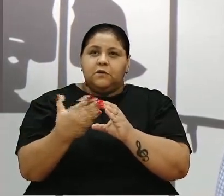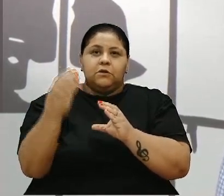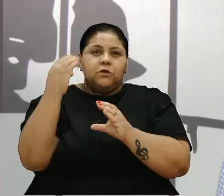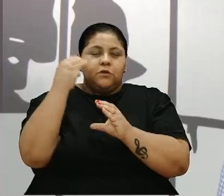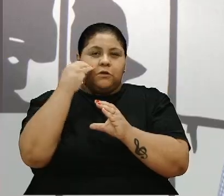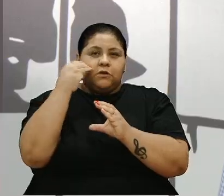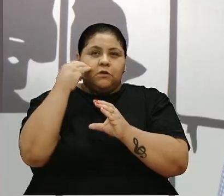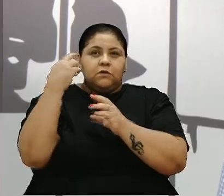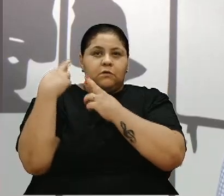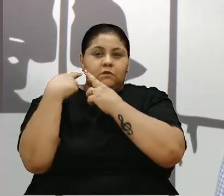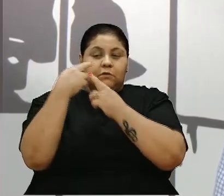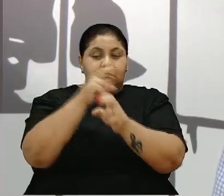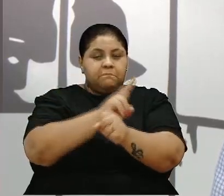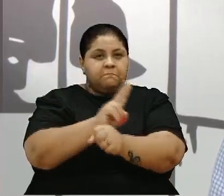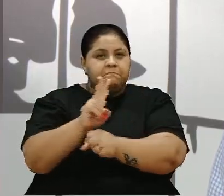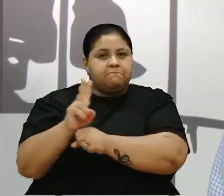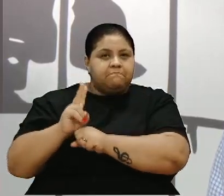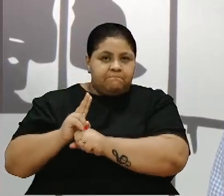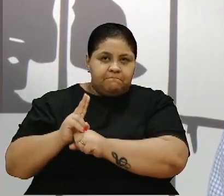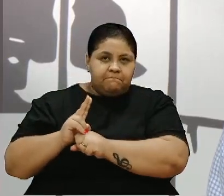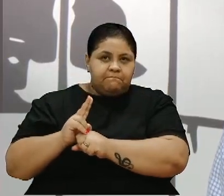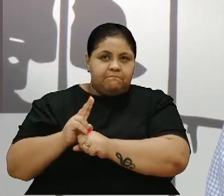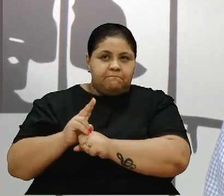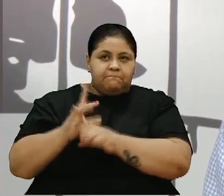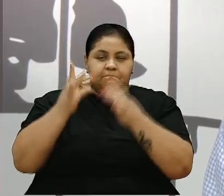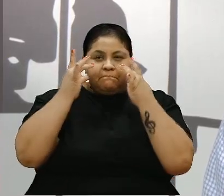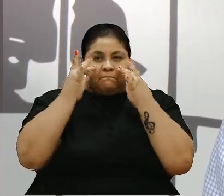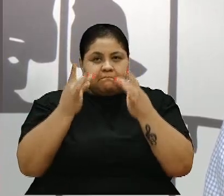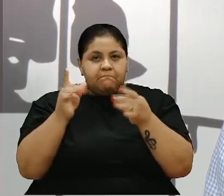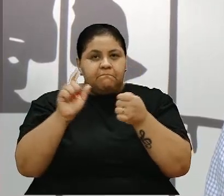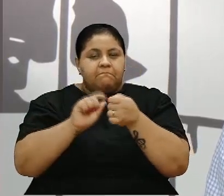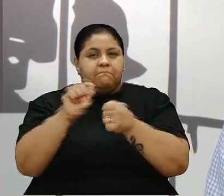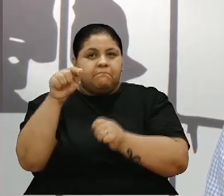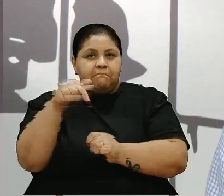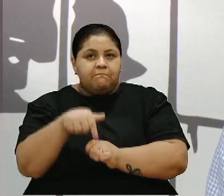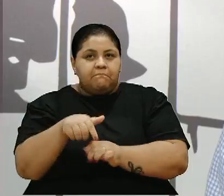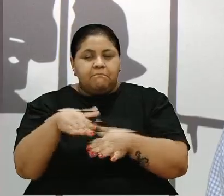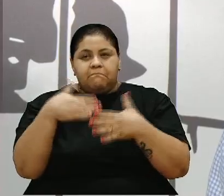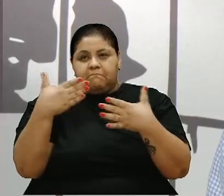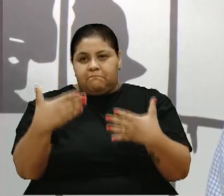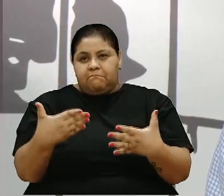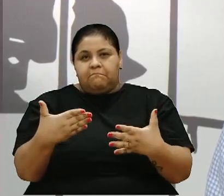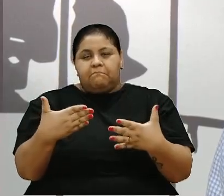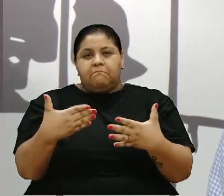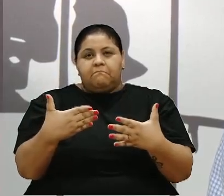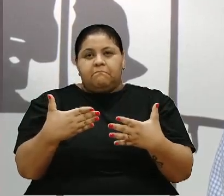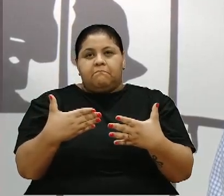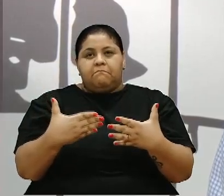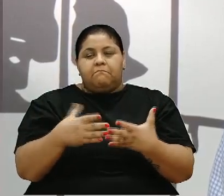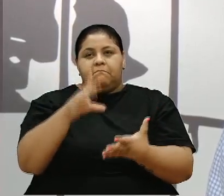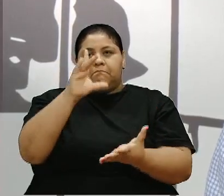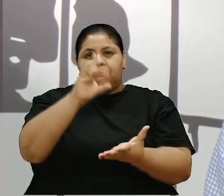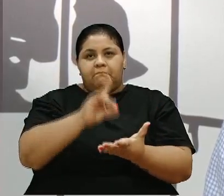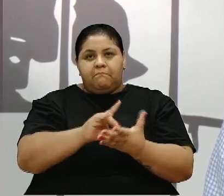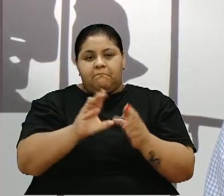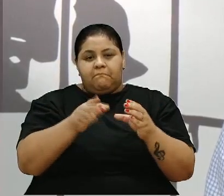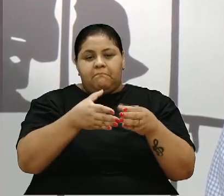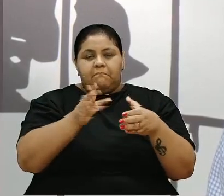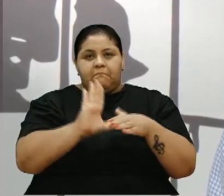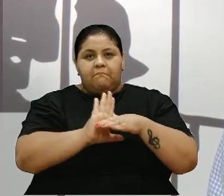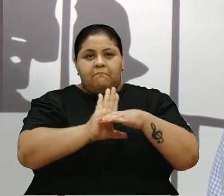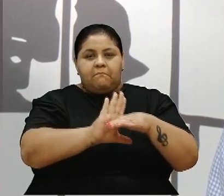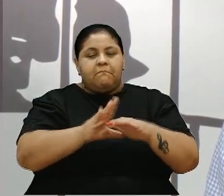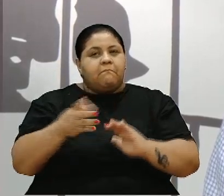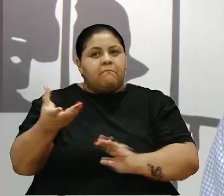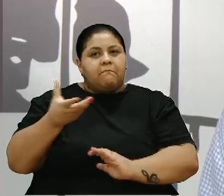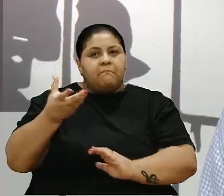responsável pela sua preservação. Então, esse foi o alerta que fiz aqui. E tão logo seja constituída aí a frente da Maesa, nós queremos